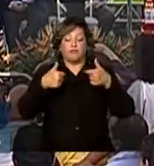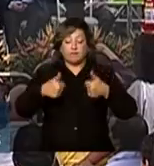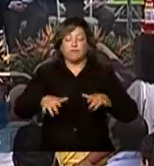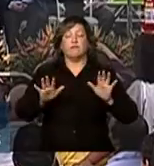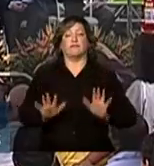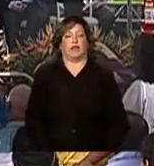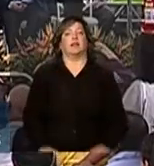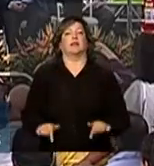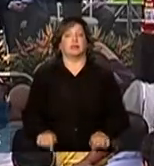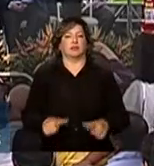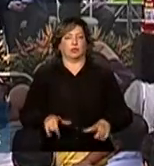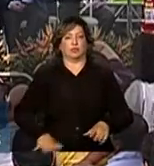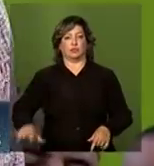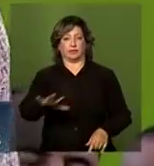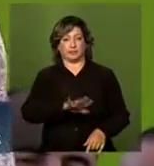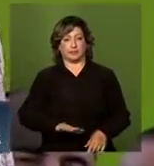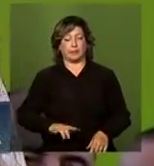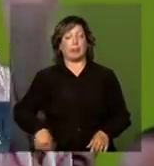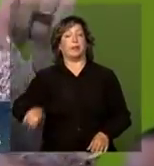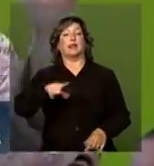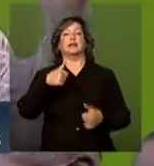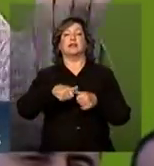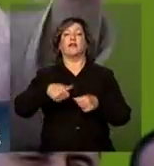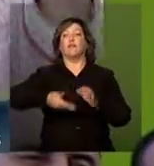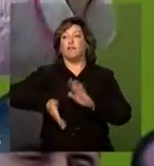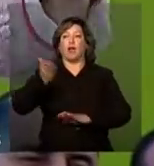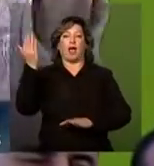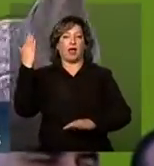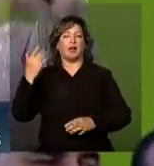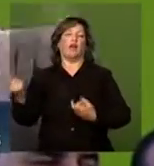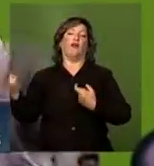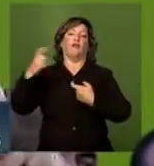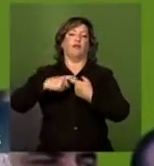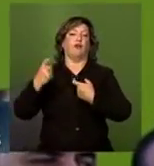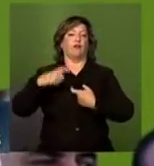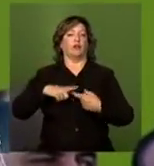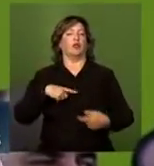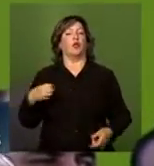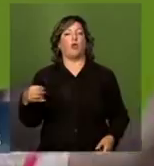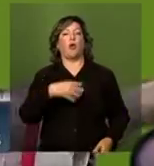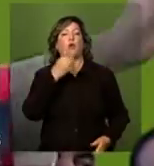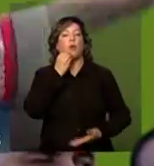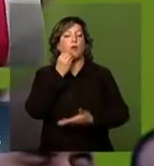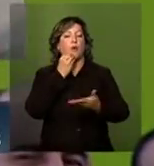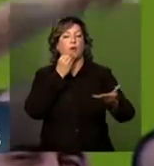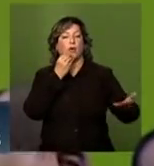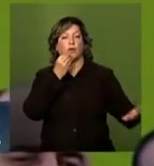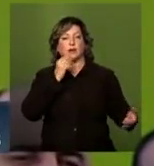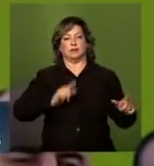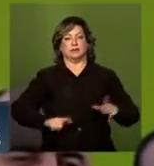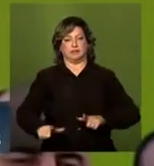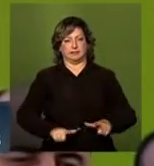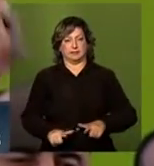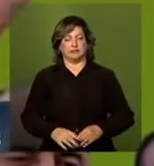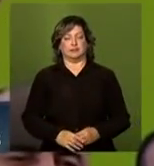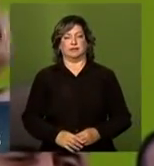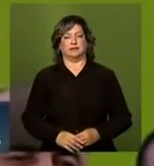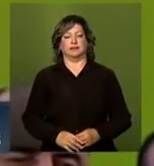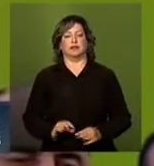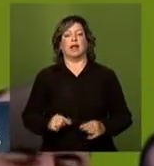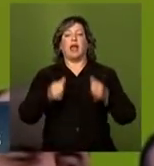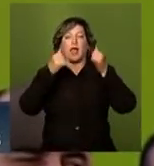região e as que estão retornando estão tendo novas oportunidades novas oportunidades